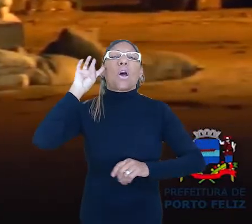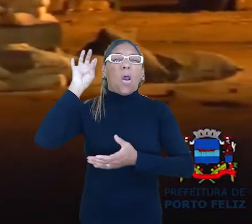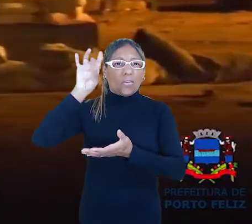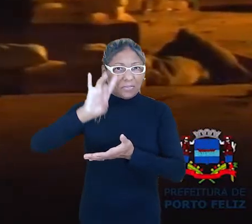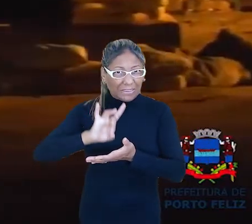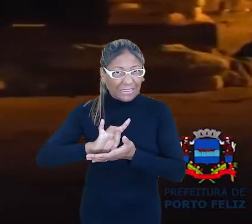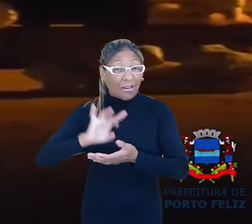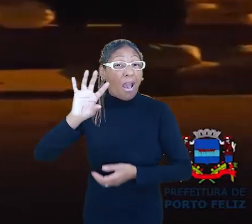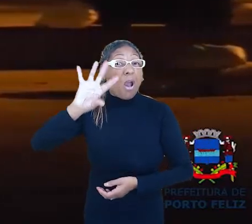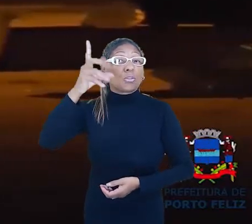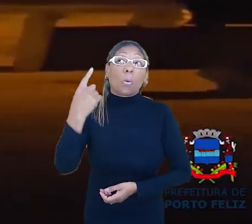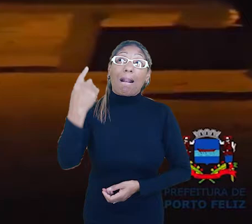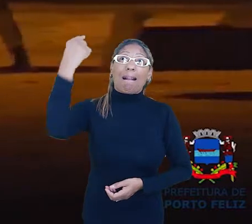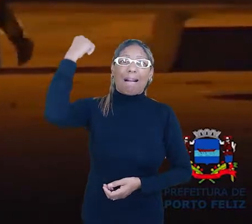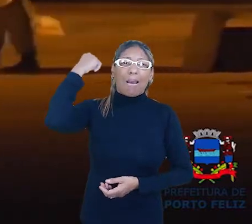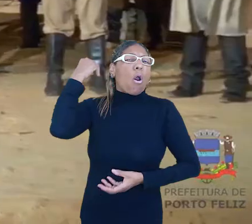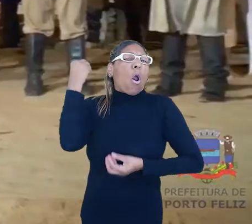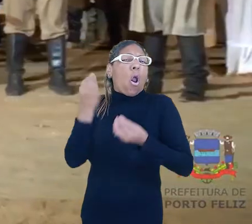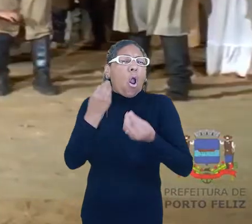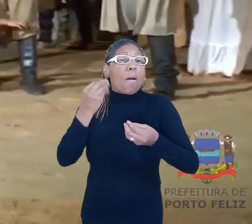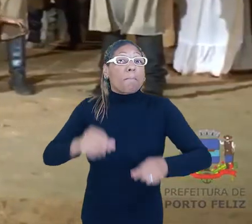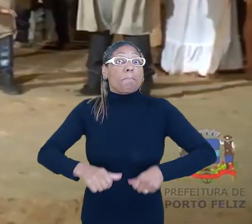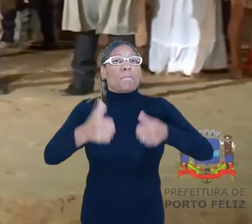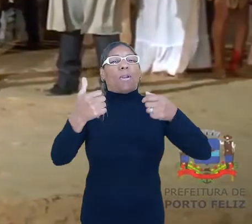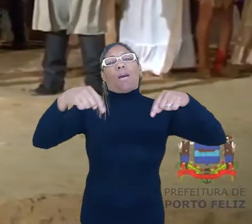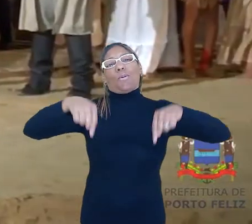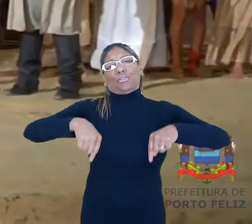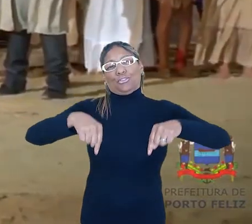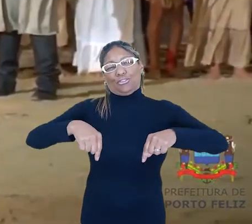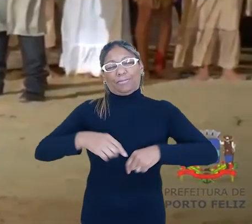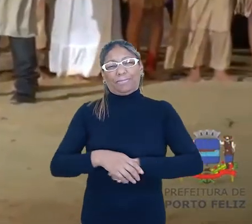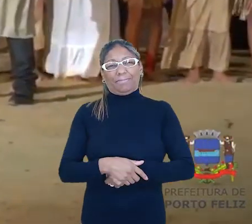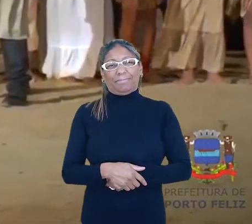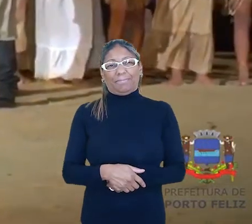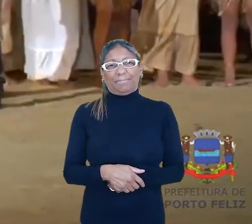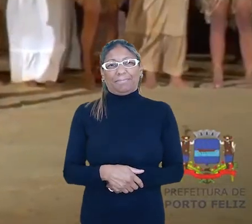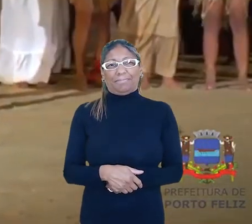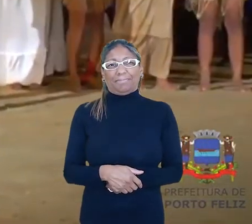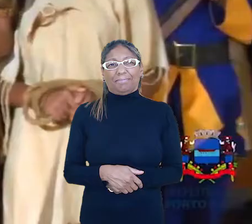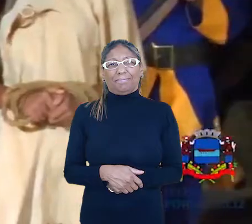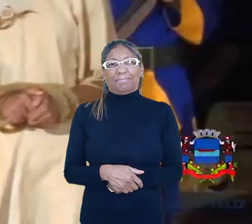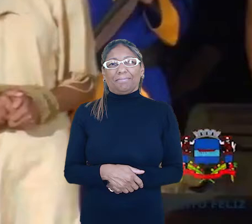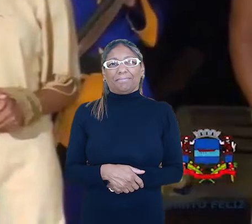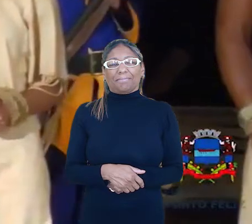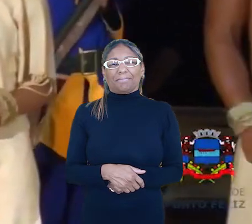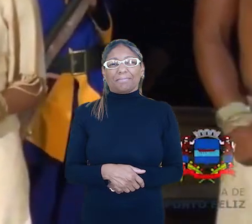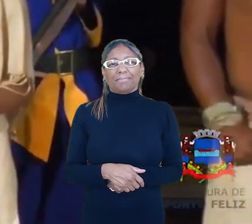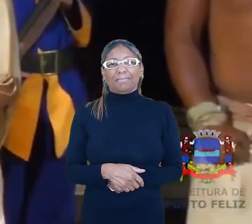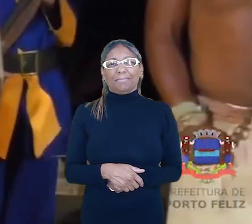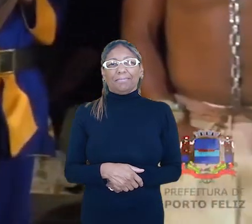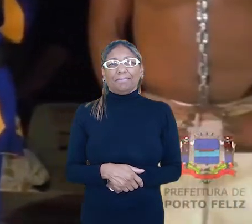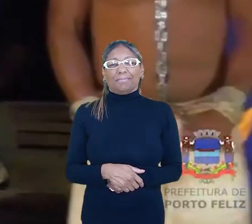mostrar a história para ver o que aconteceu e como podemos melhorar o presente. Pessoas vestidas de escravos